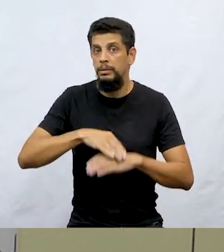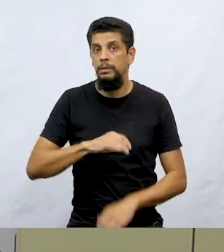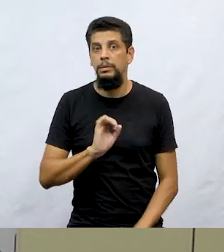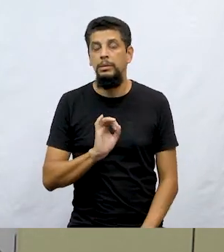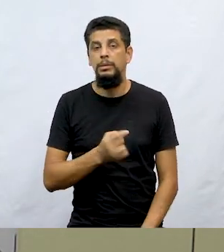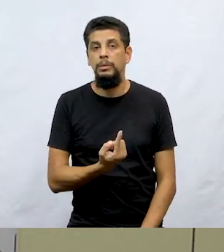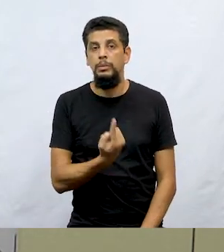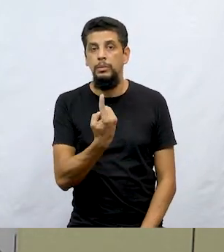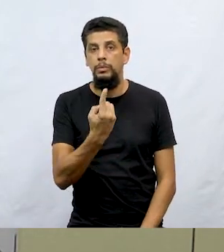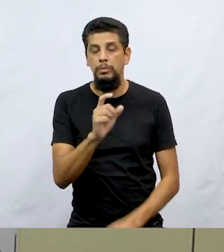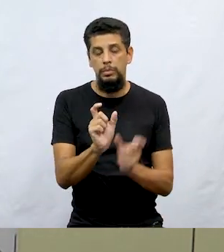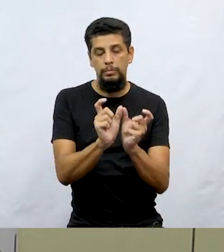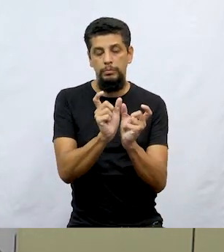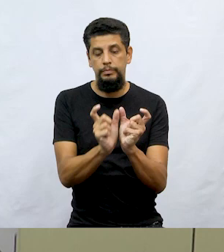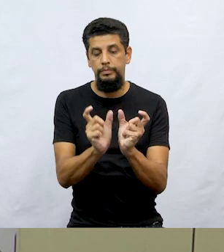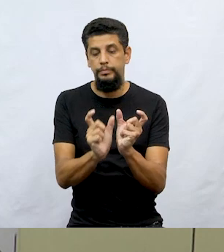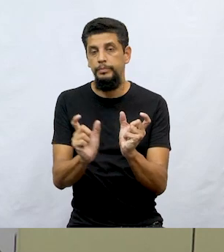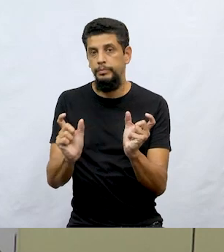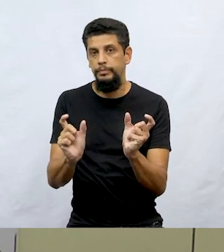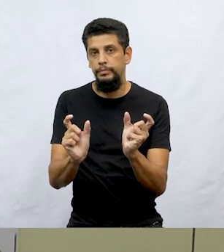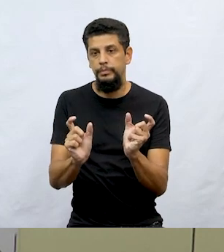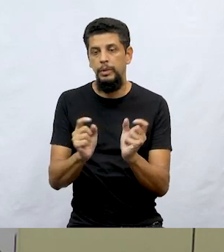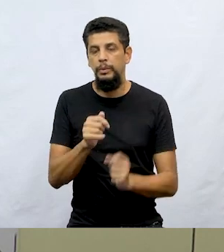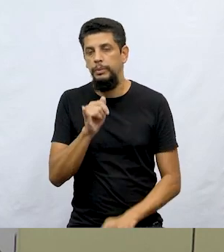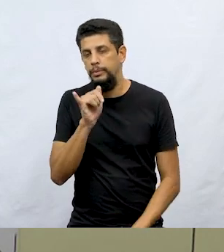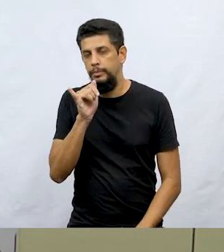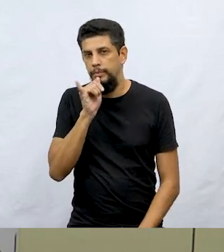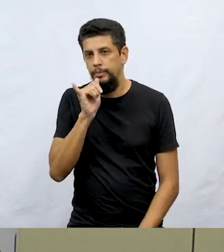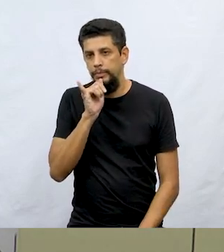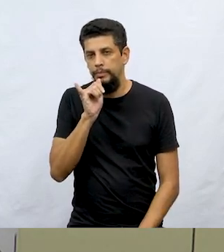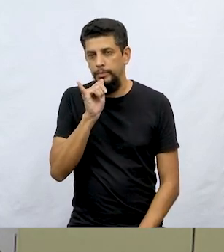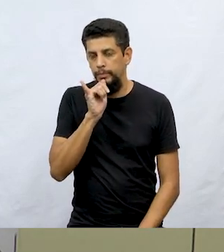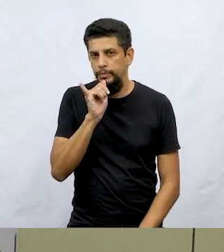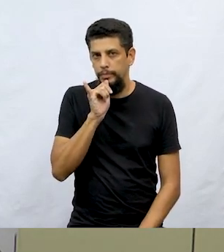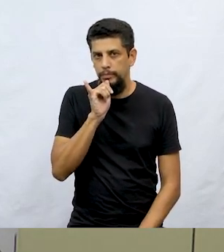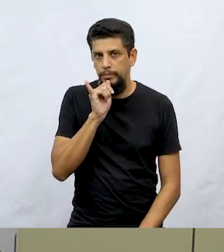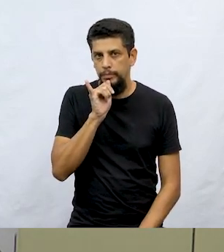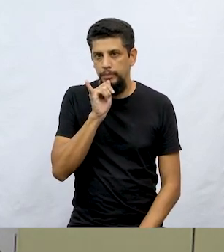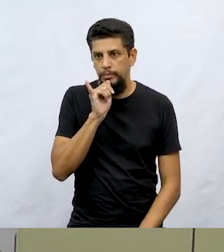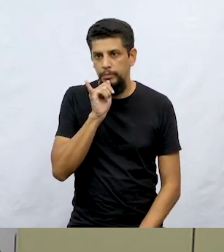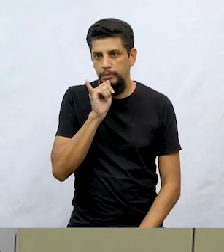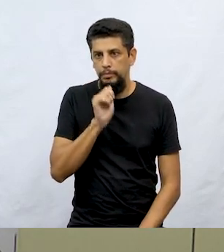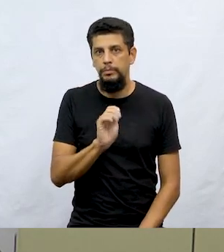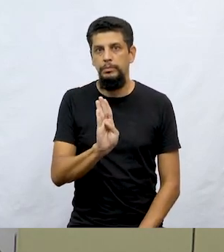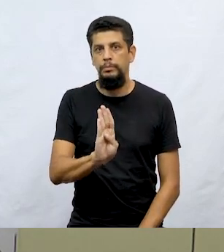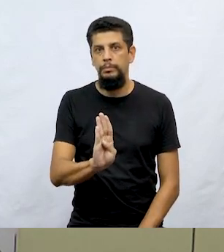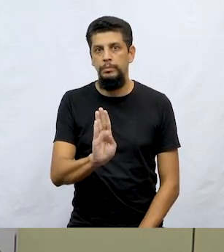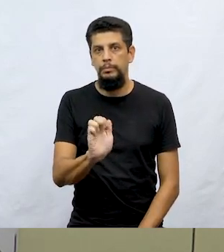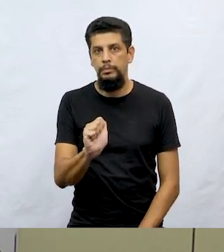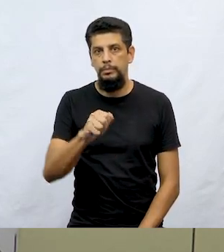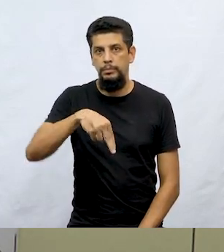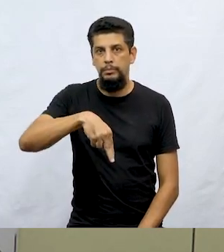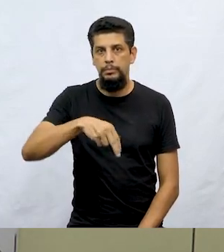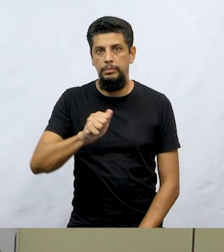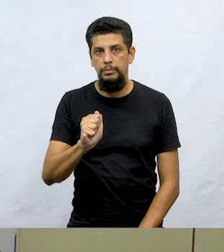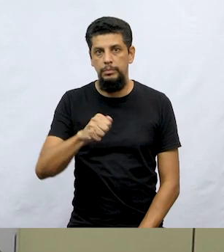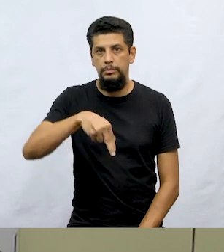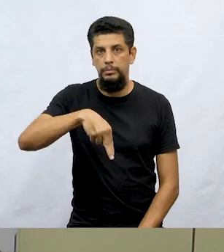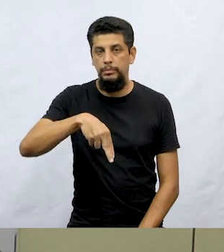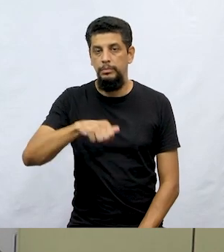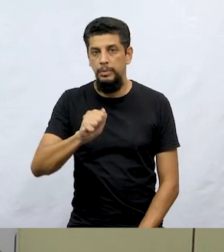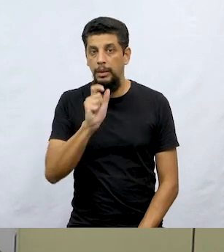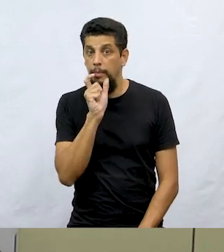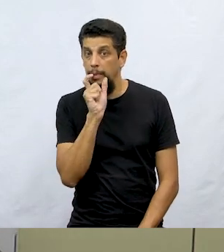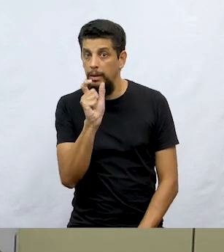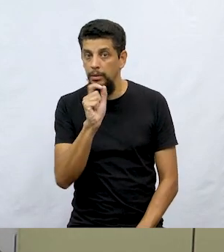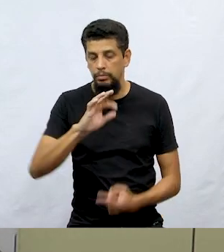de uma sílaba, uma mesma sílaba. Vamos pegar um exemplo aqui, professora? Banana. A